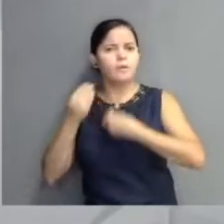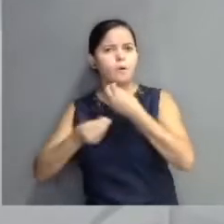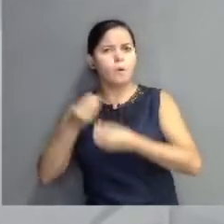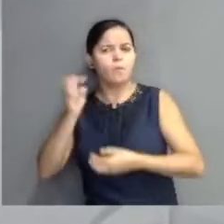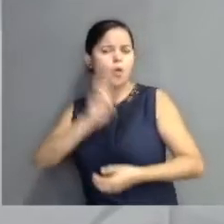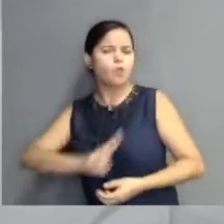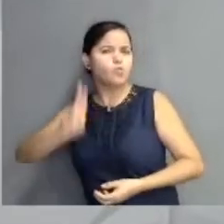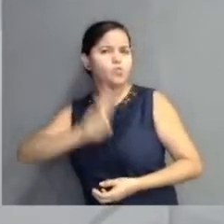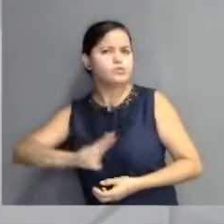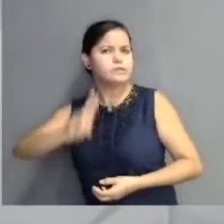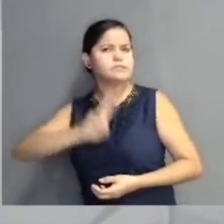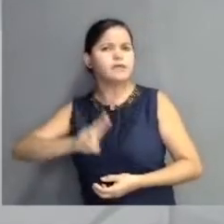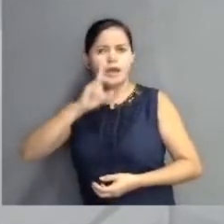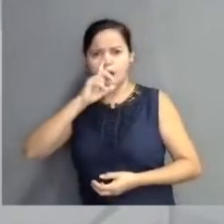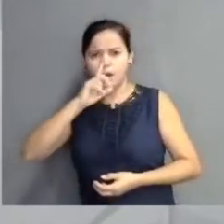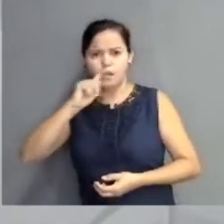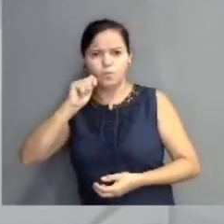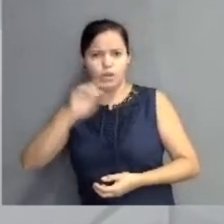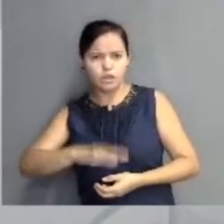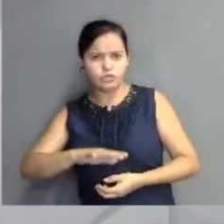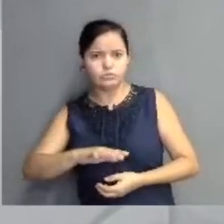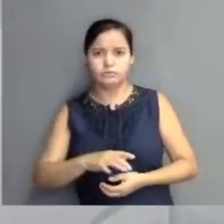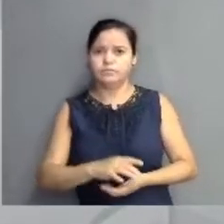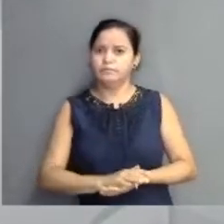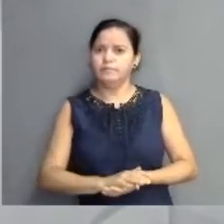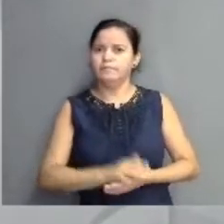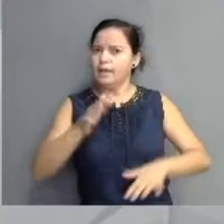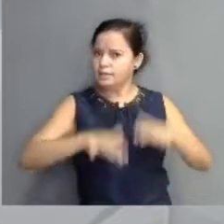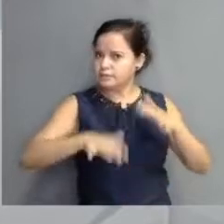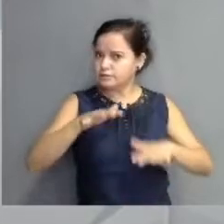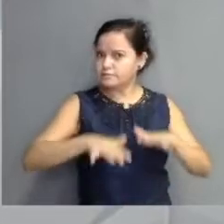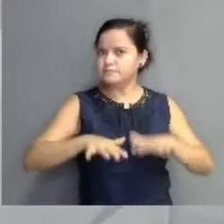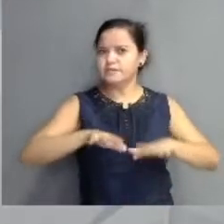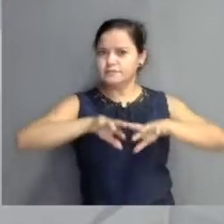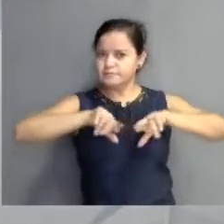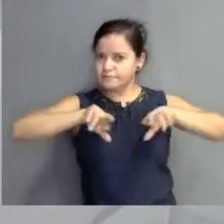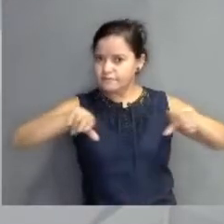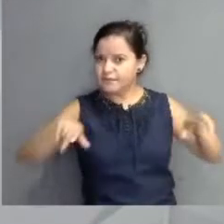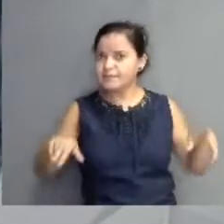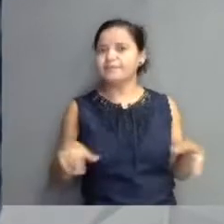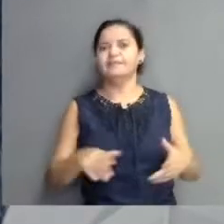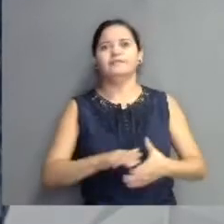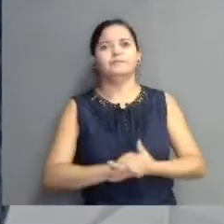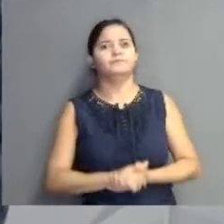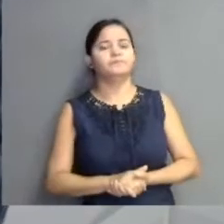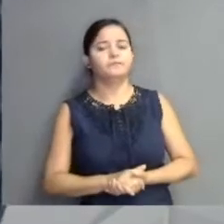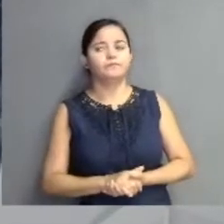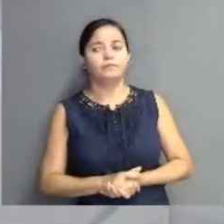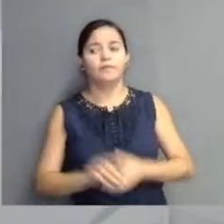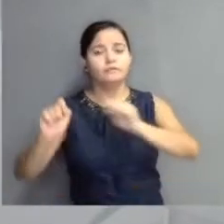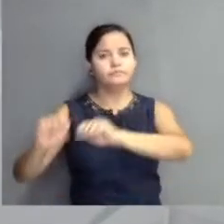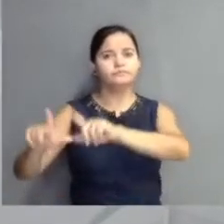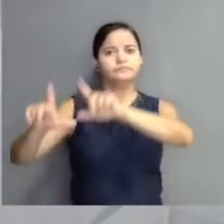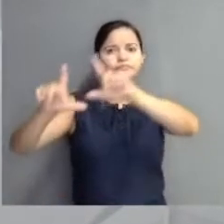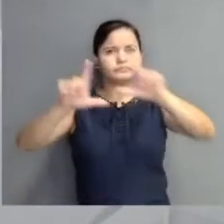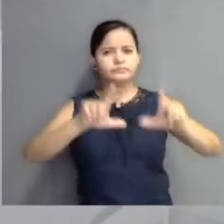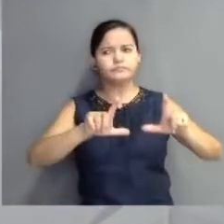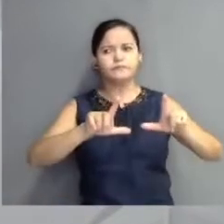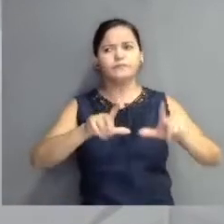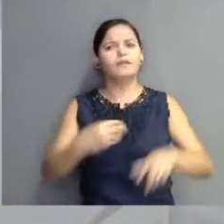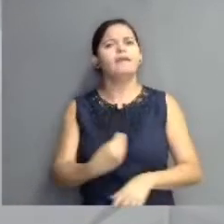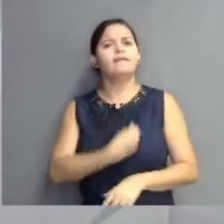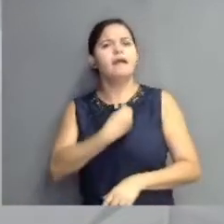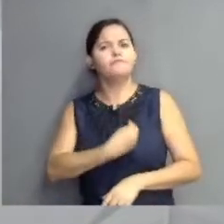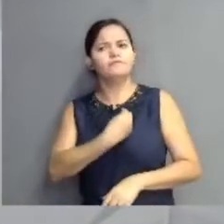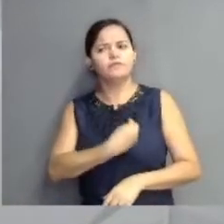de um pode ser a riqueza do outro. Então, vamos aí para o próximo slide, tá? E durante a vida? É outra pergunta que é interessante